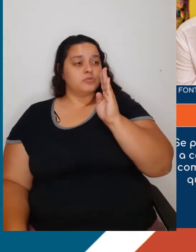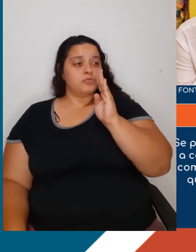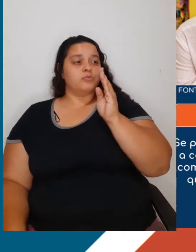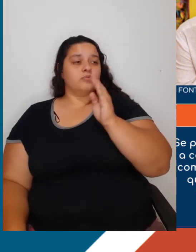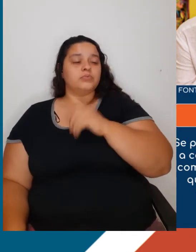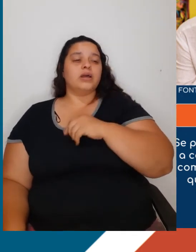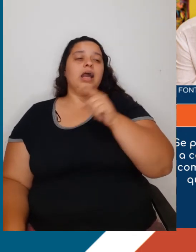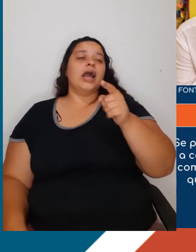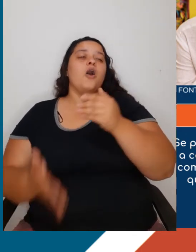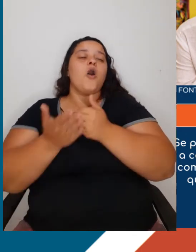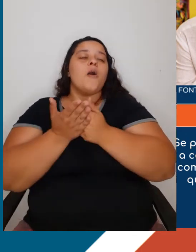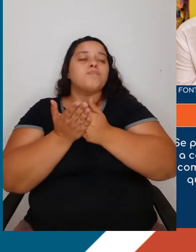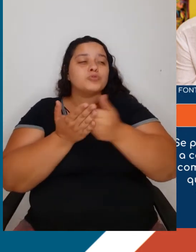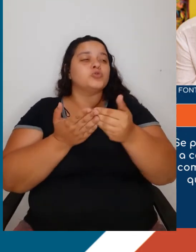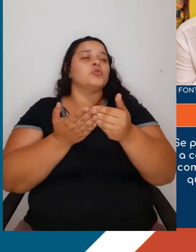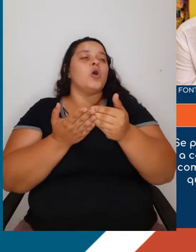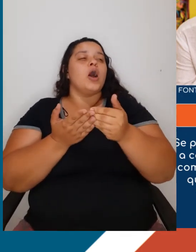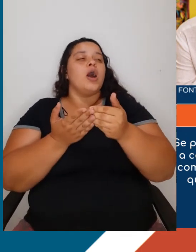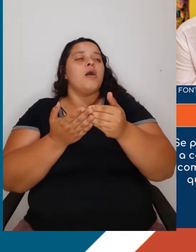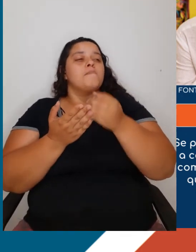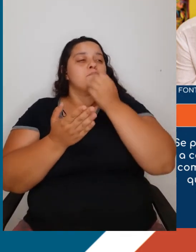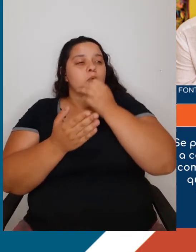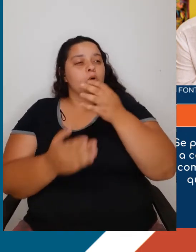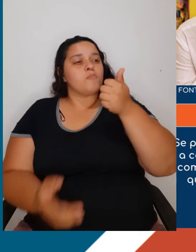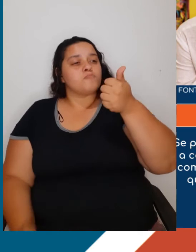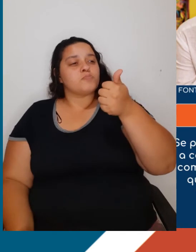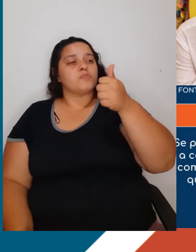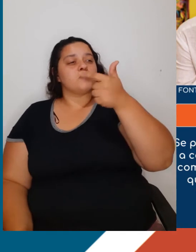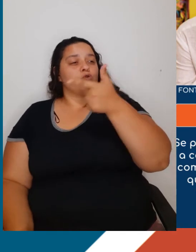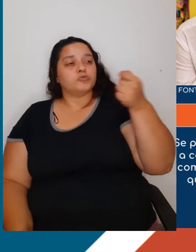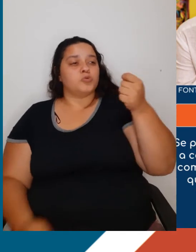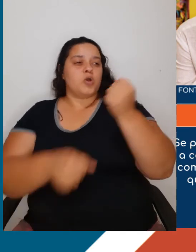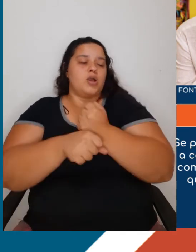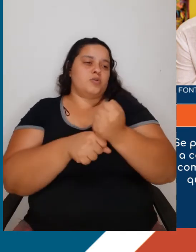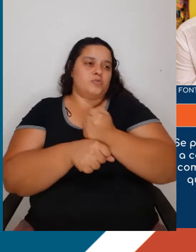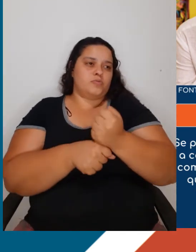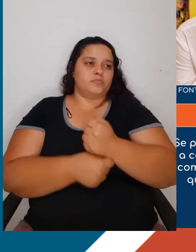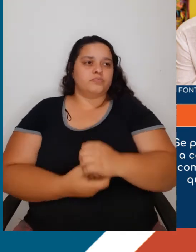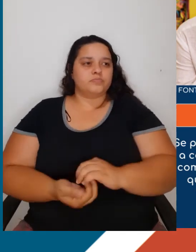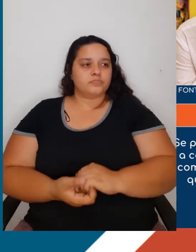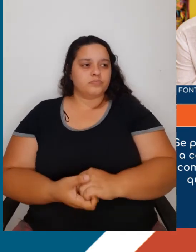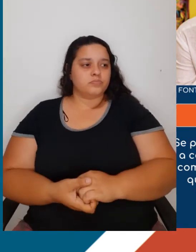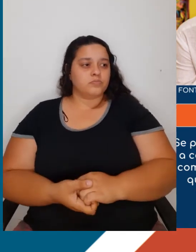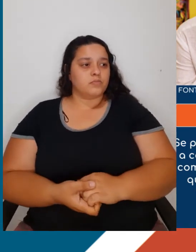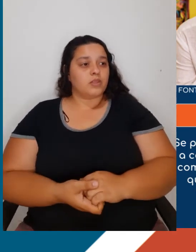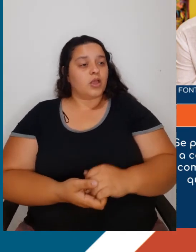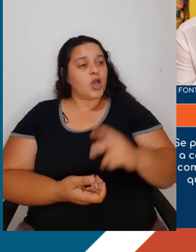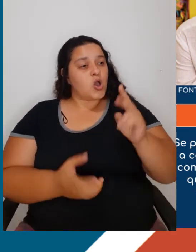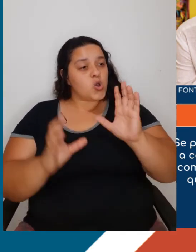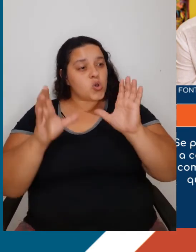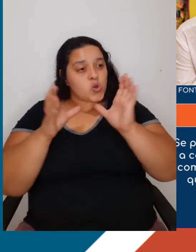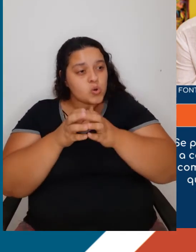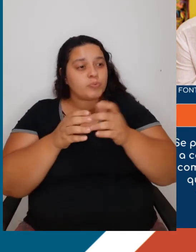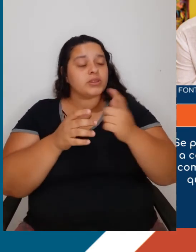ganhando bastante destaque nos anos 2000. É formado por Mano Brown, Ice Blue, Ed Rock e KLJ. O grupo se destaca